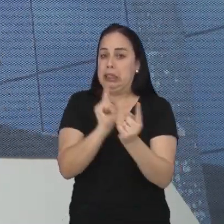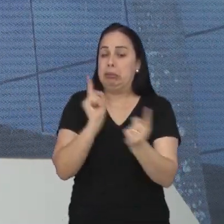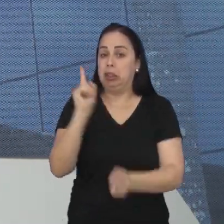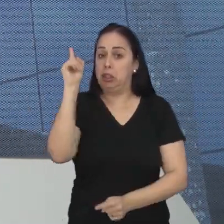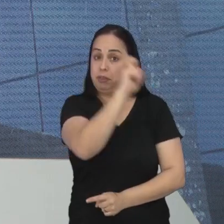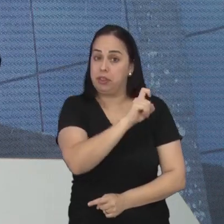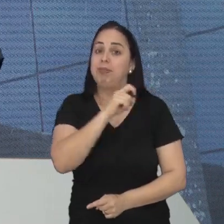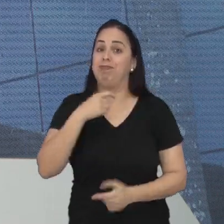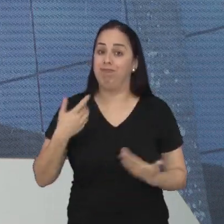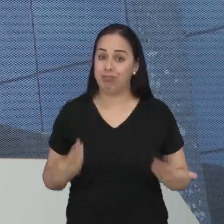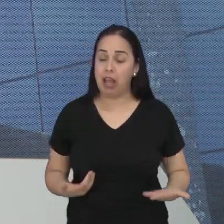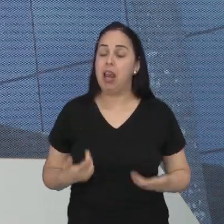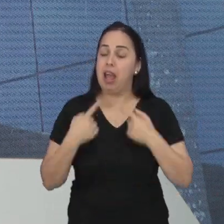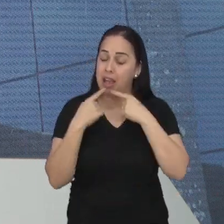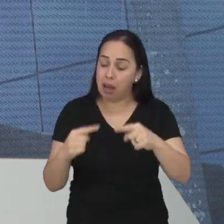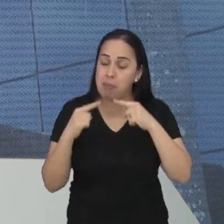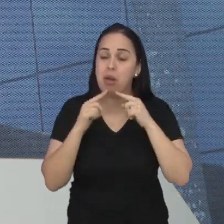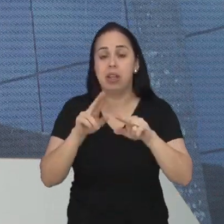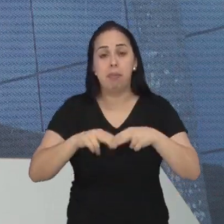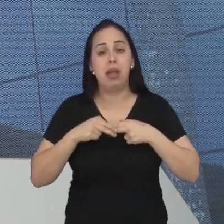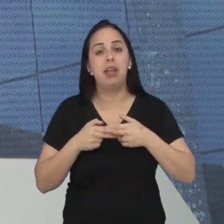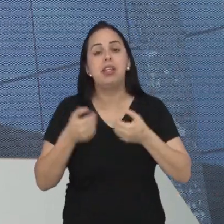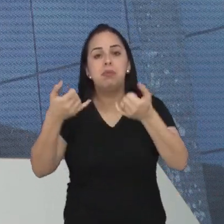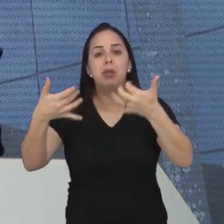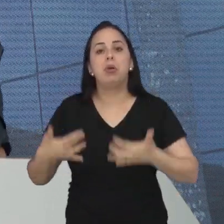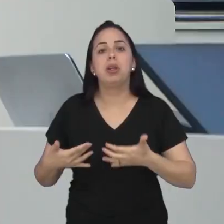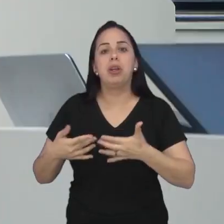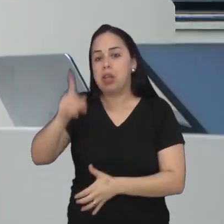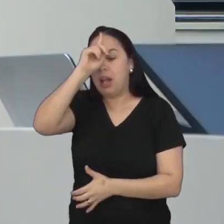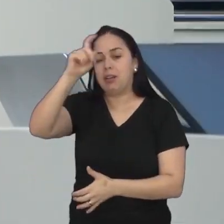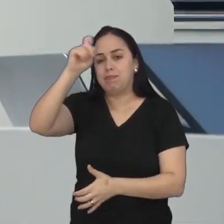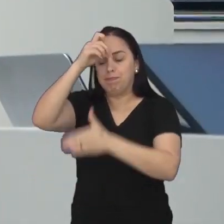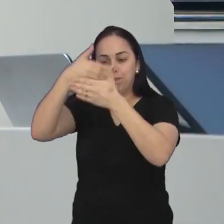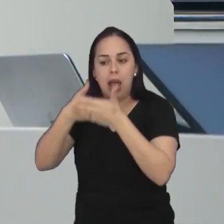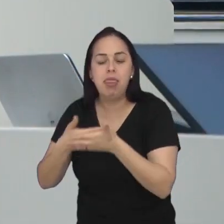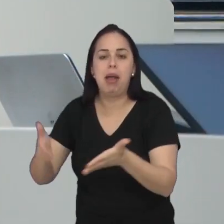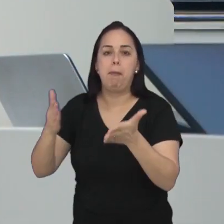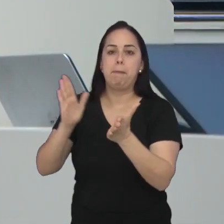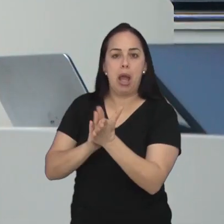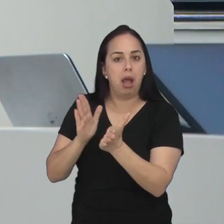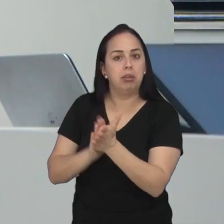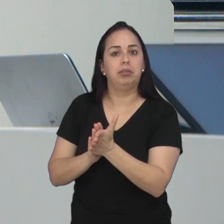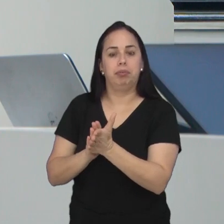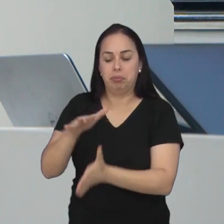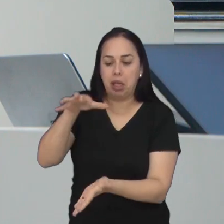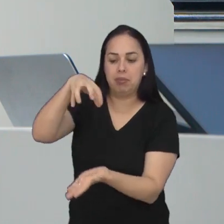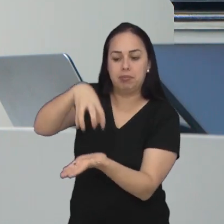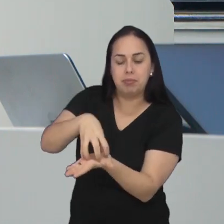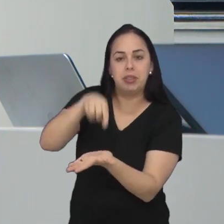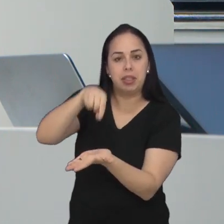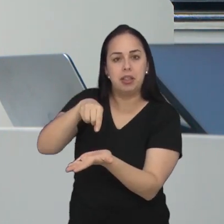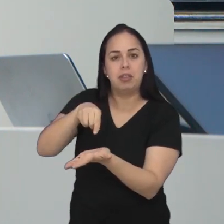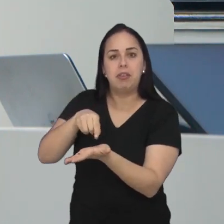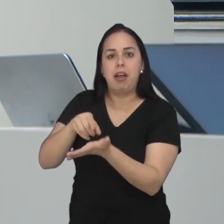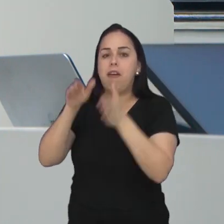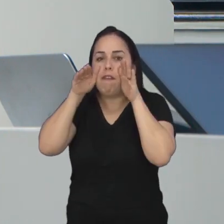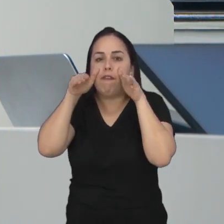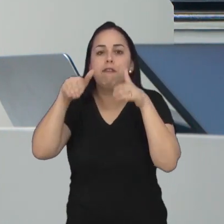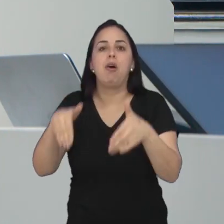de atendimentos. Roberto Chagas também destacou a inauguração do Hospital de Retaguarda de São José. A unidade irá